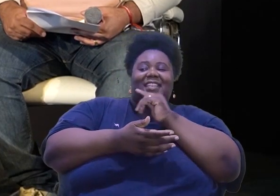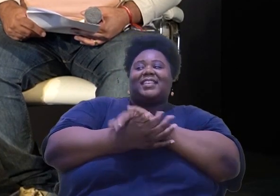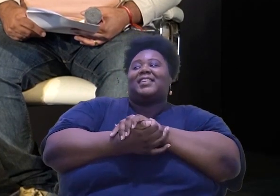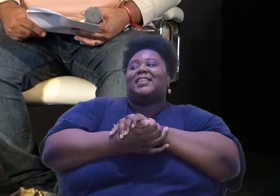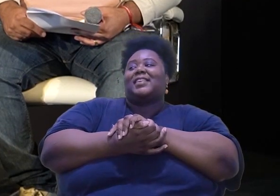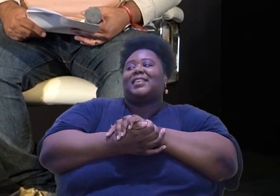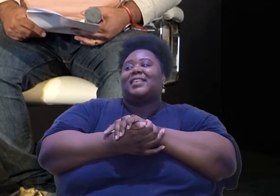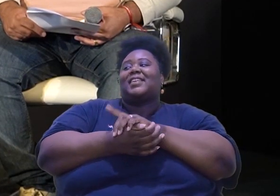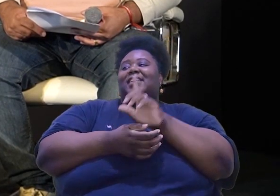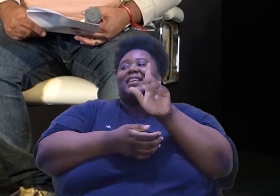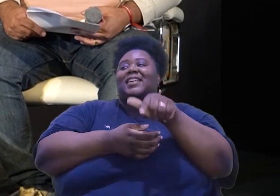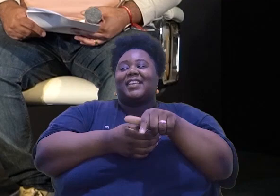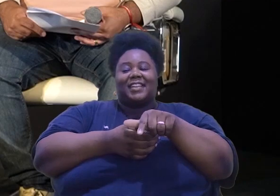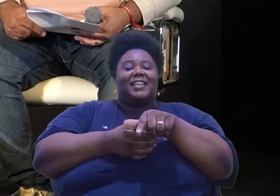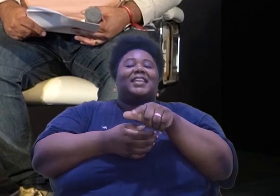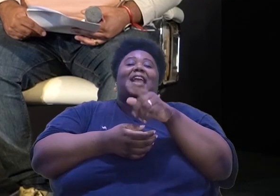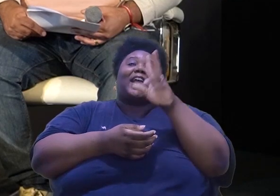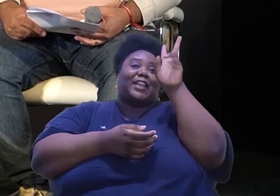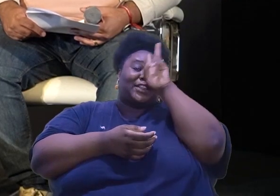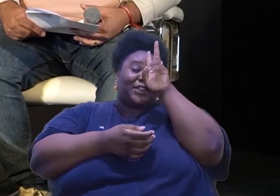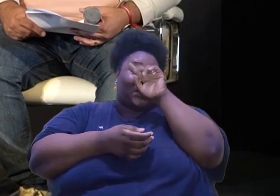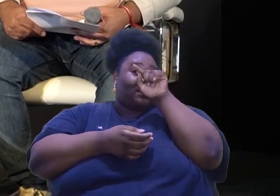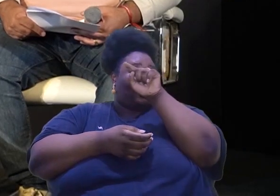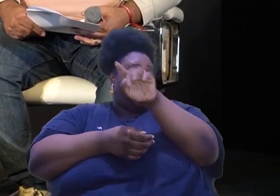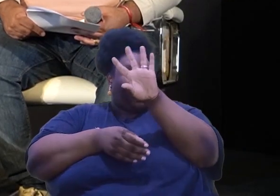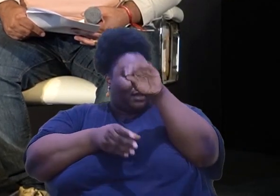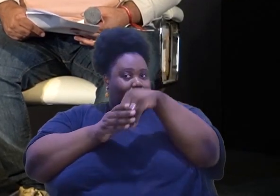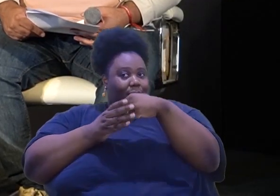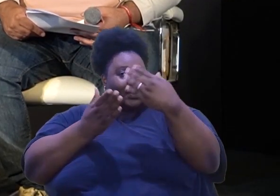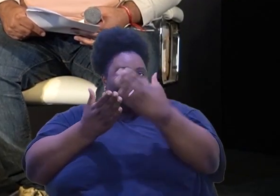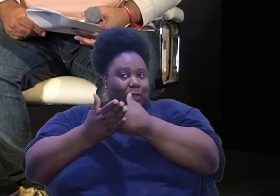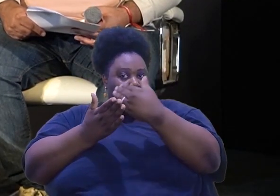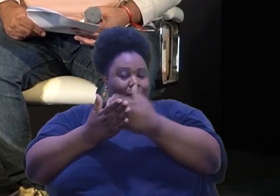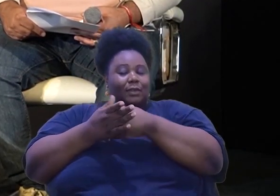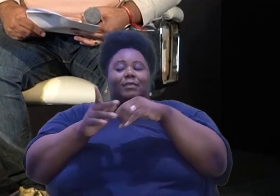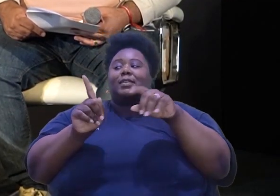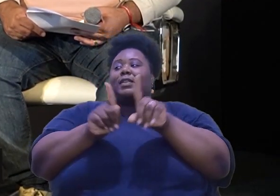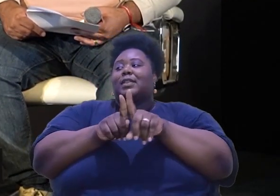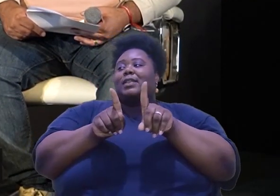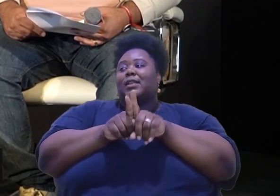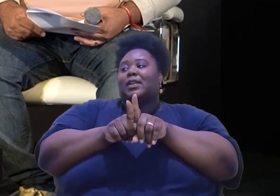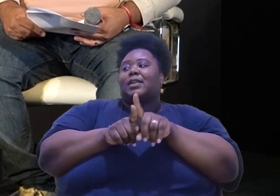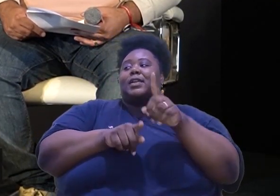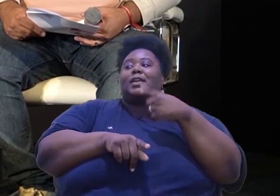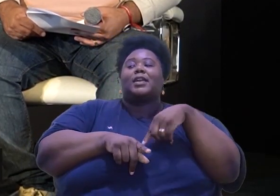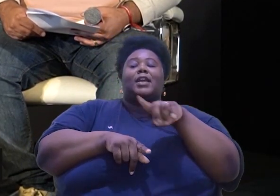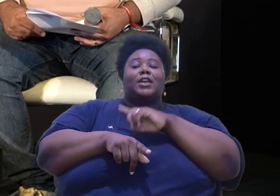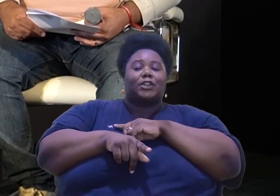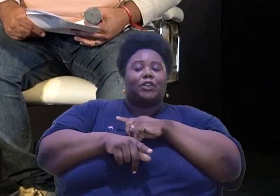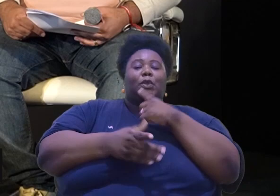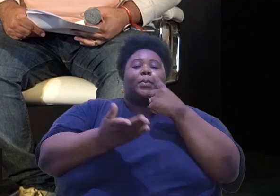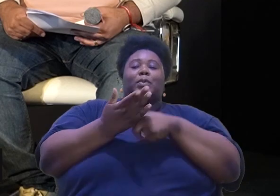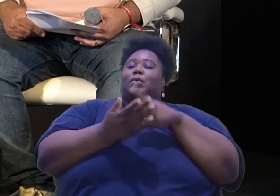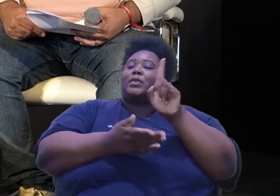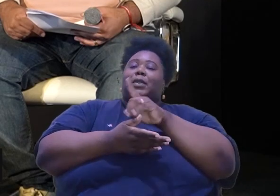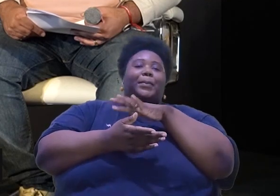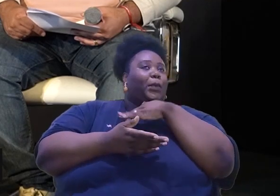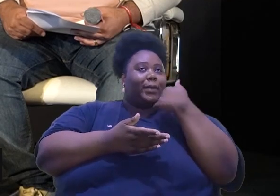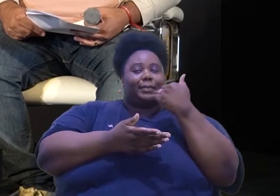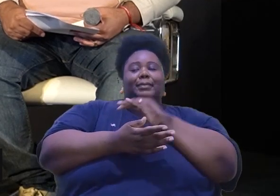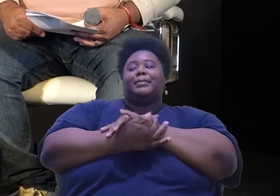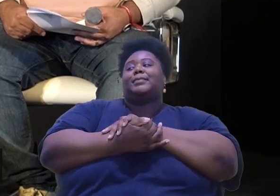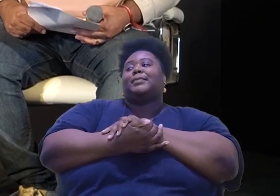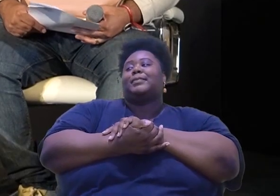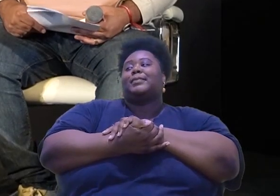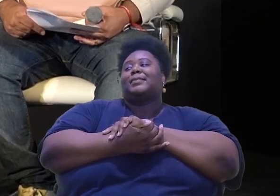Que esse conto está lá, Lumbiá, como está também A Gente Combinamos de Não Morrer. Pode